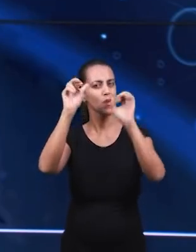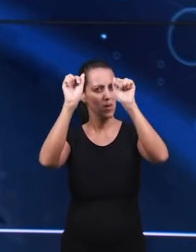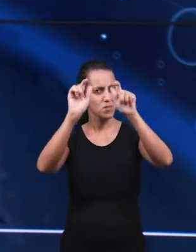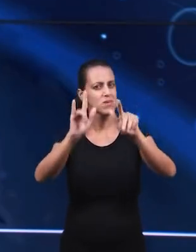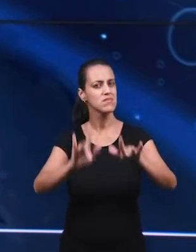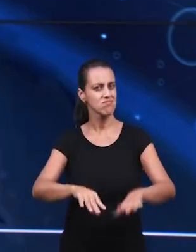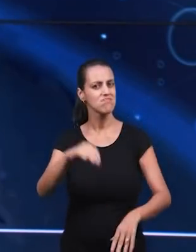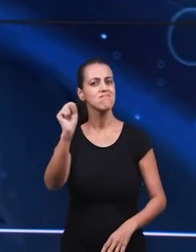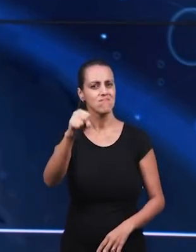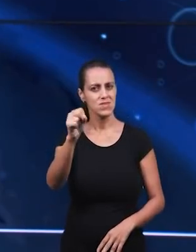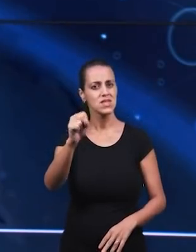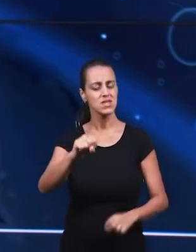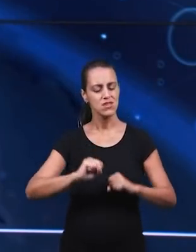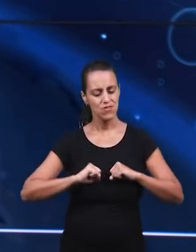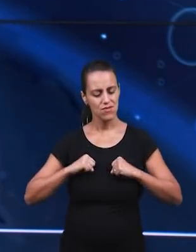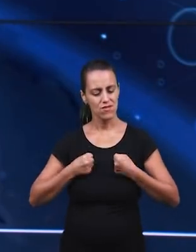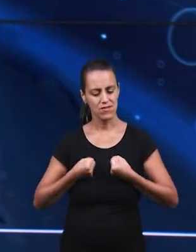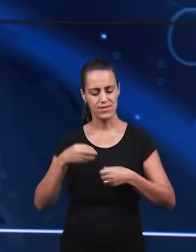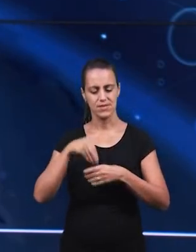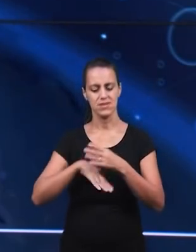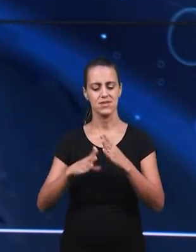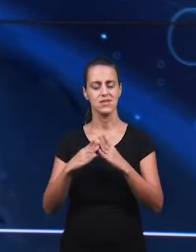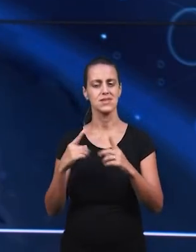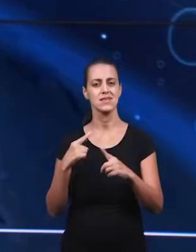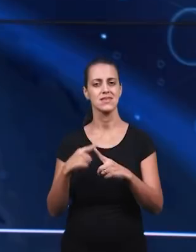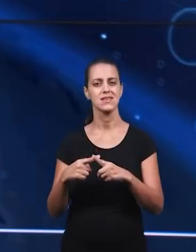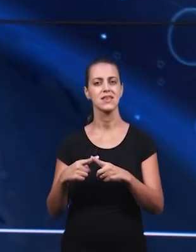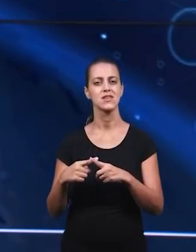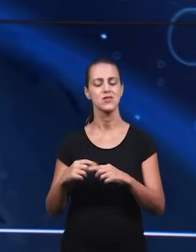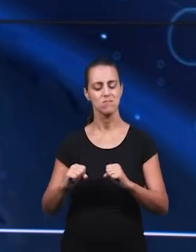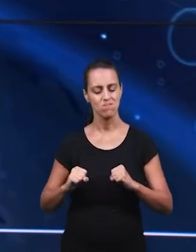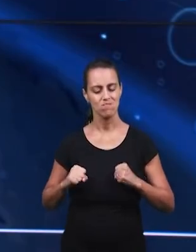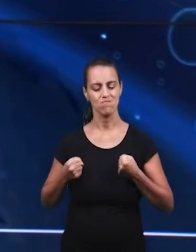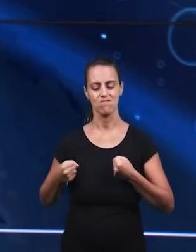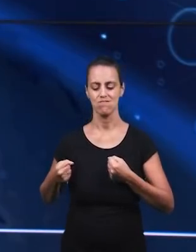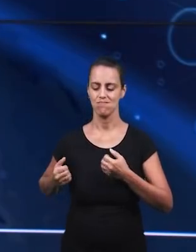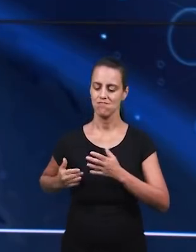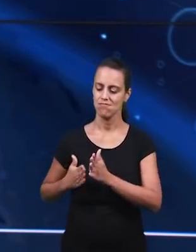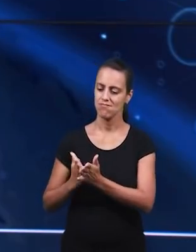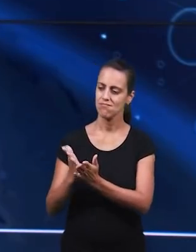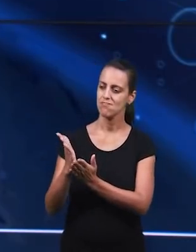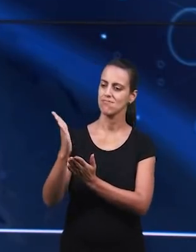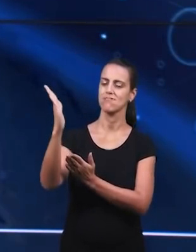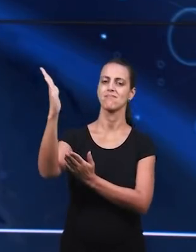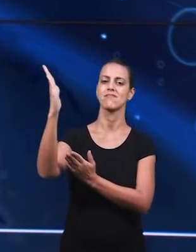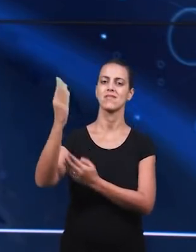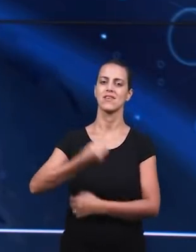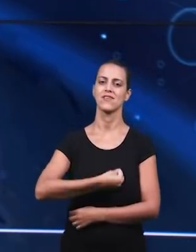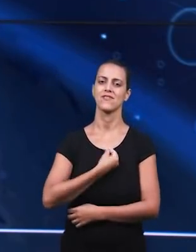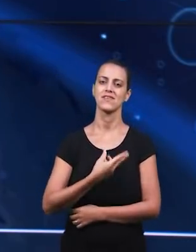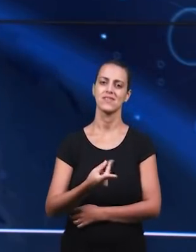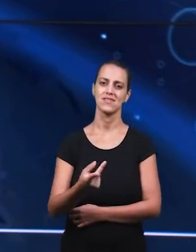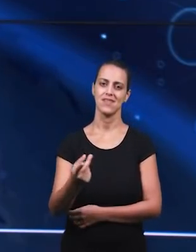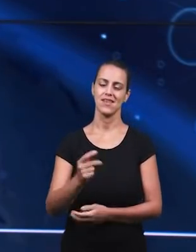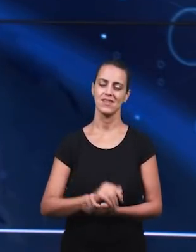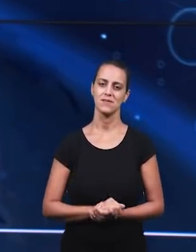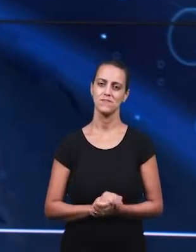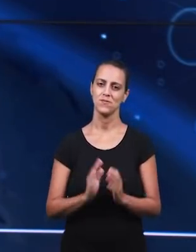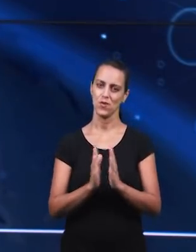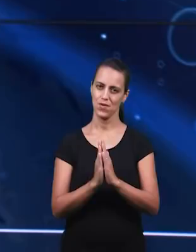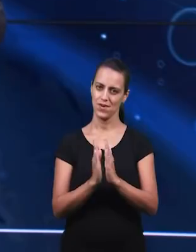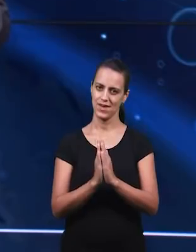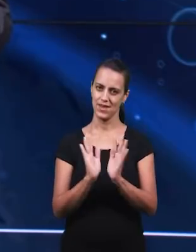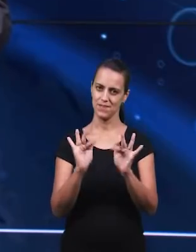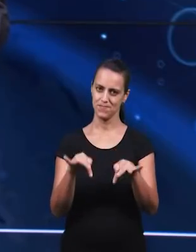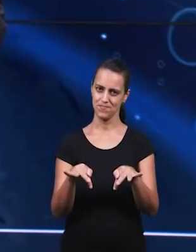grandemente para fortalecer a igreja e alimentá-la para a longa caminhada em direção à vida eterna. Vamos então orar para